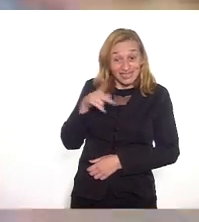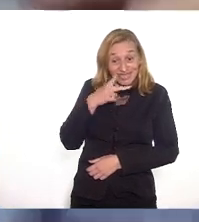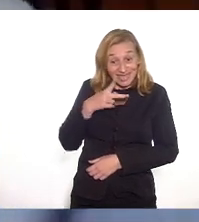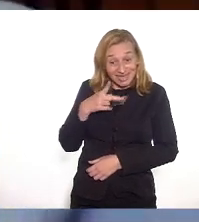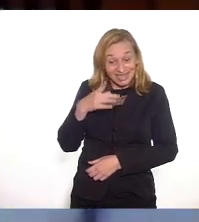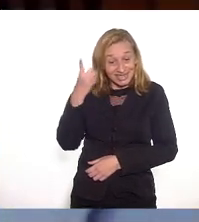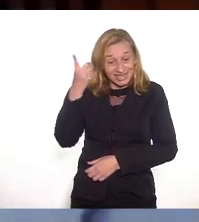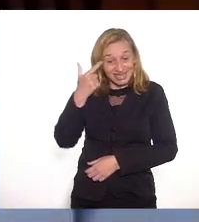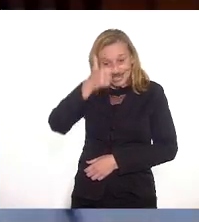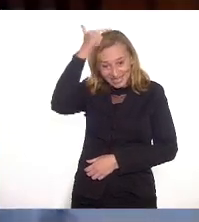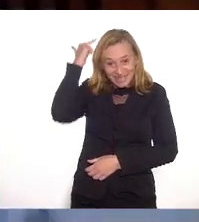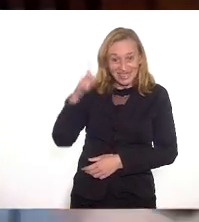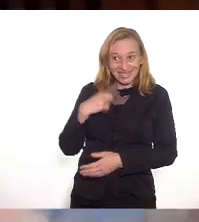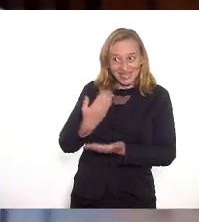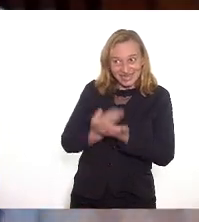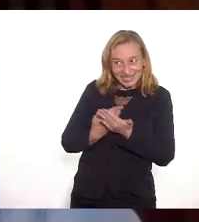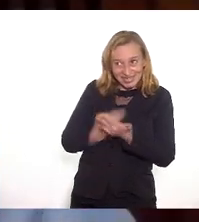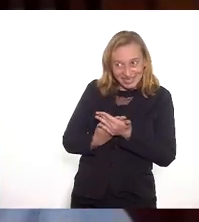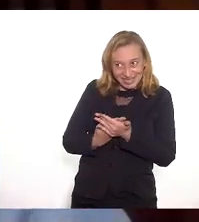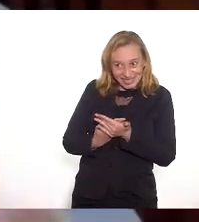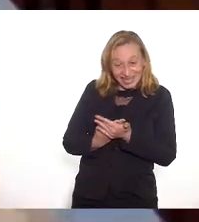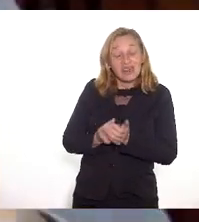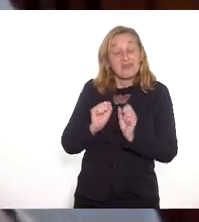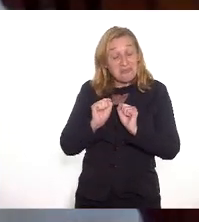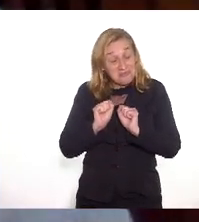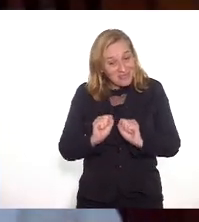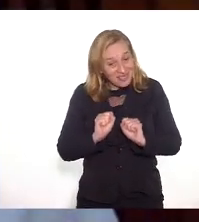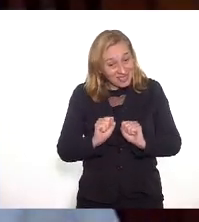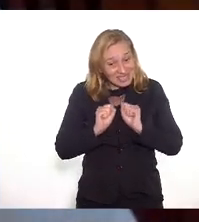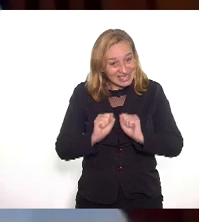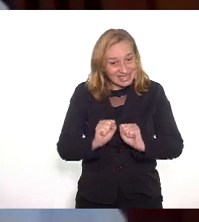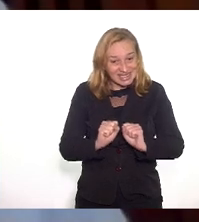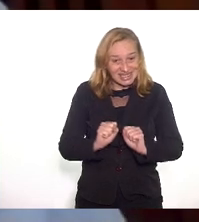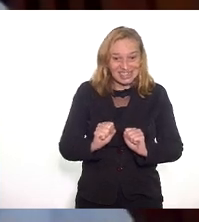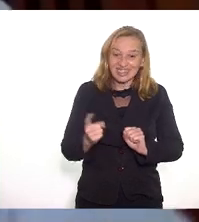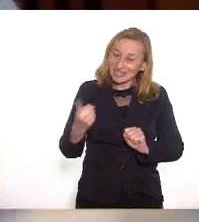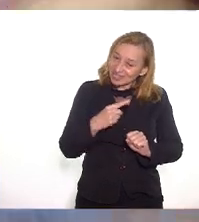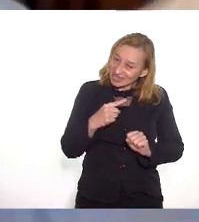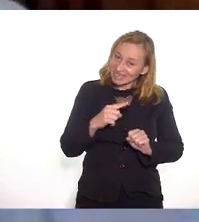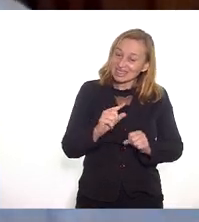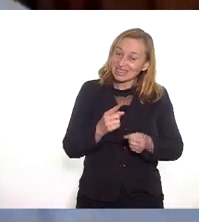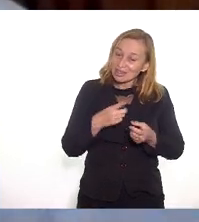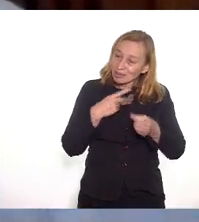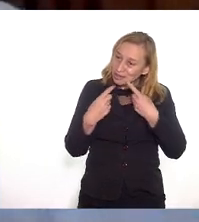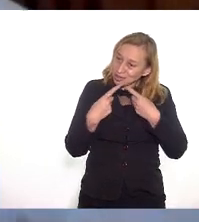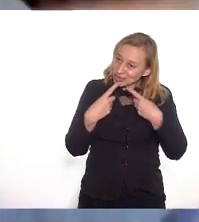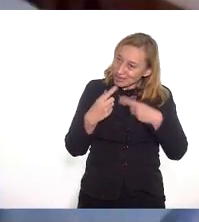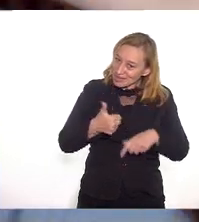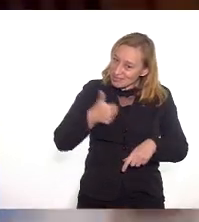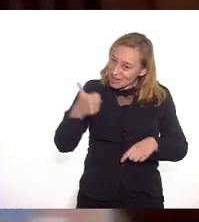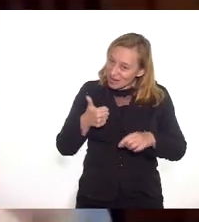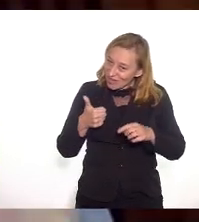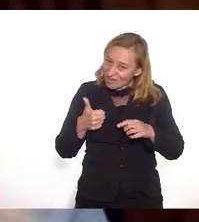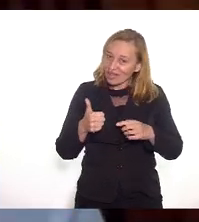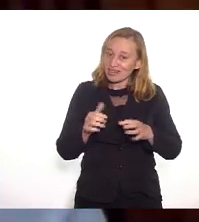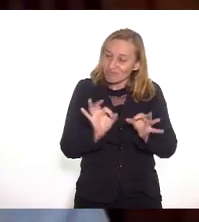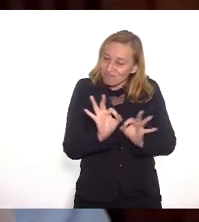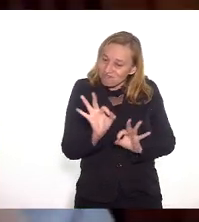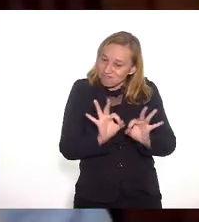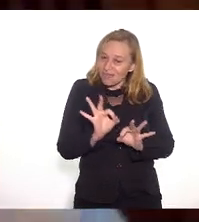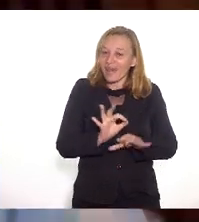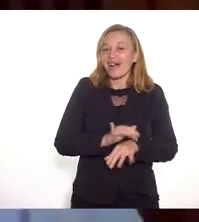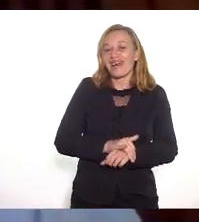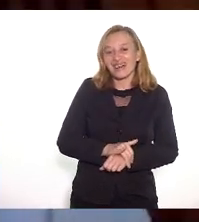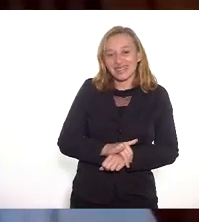gente, no nosso estudo, a gente possa trazer isso para um procedimento, deixar uma coisa mais arredondada,